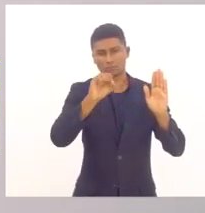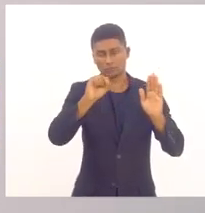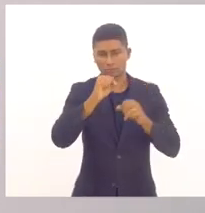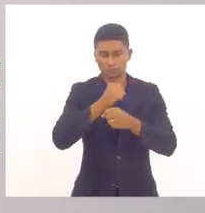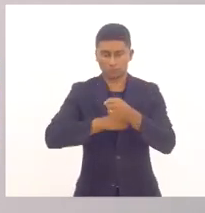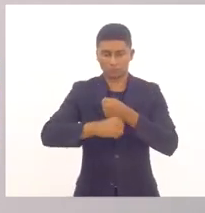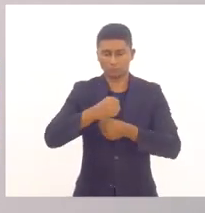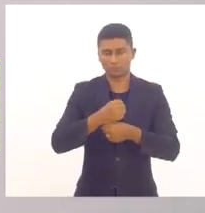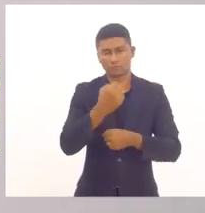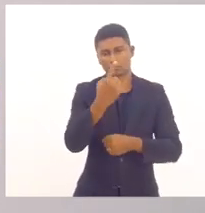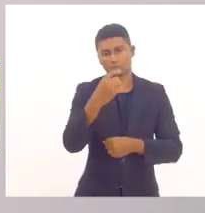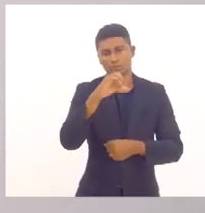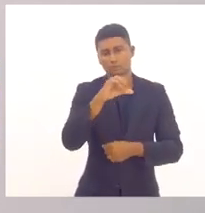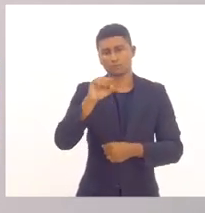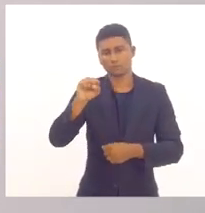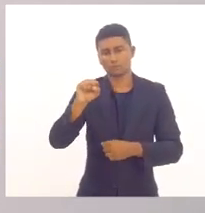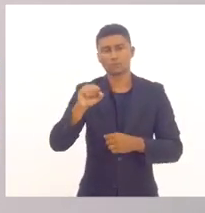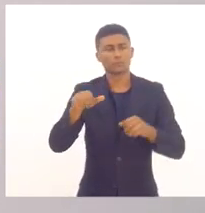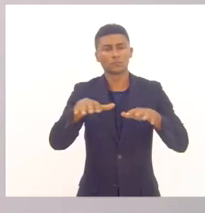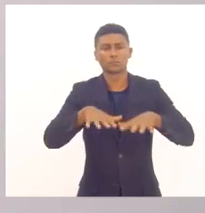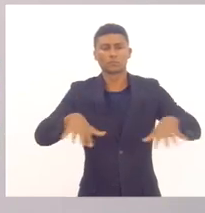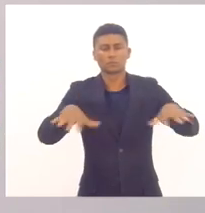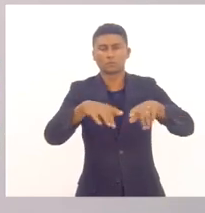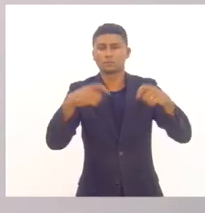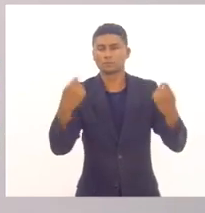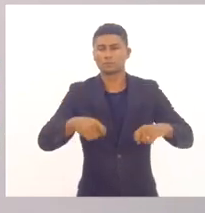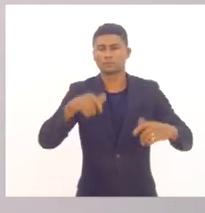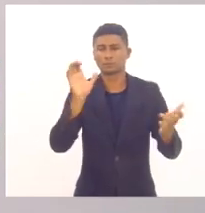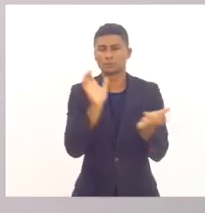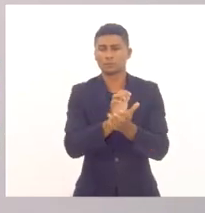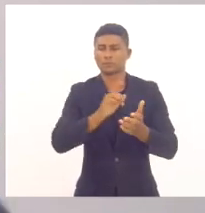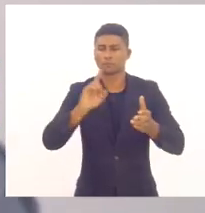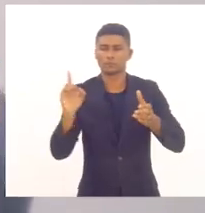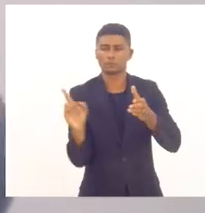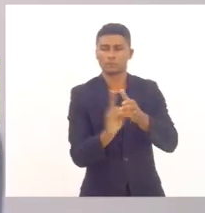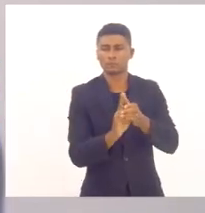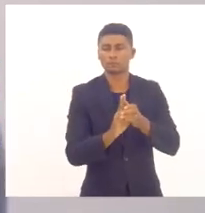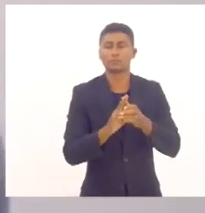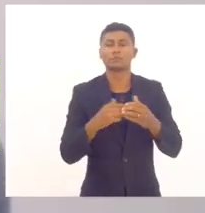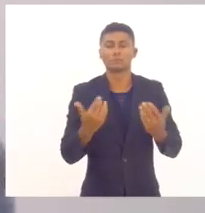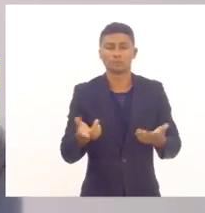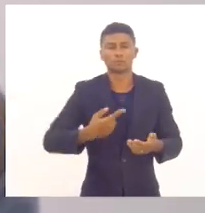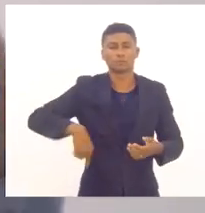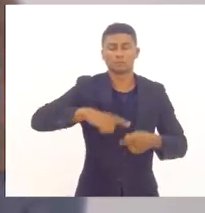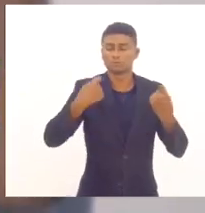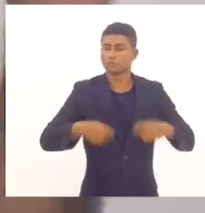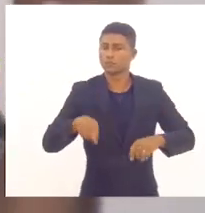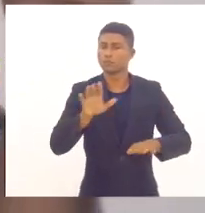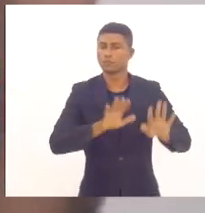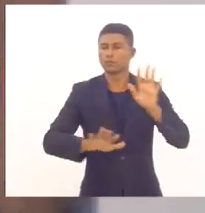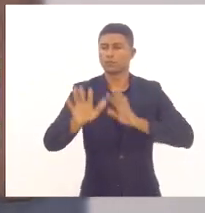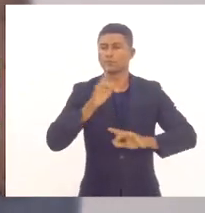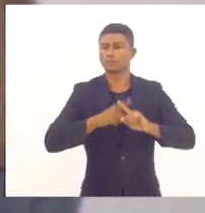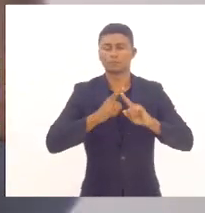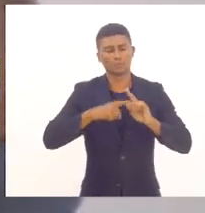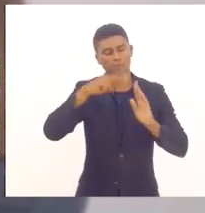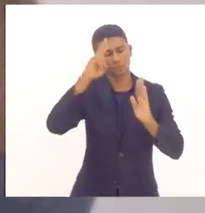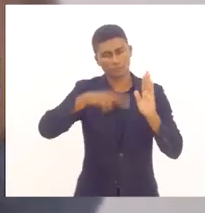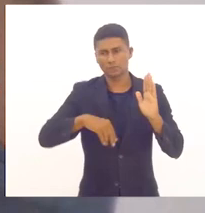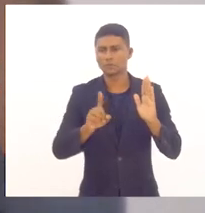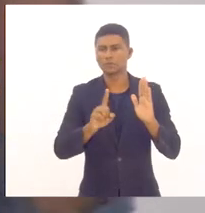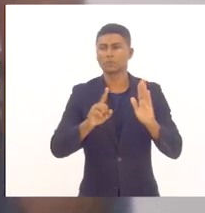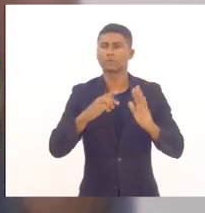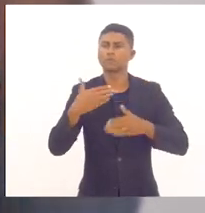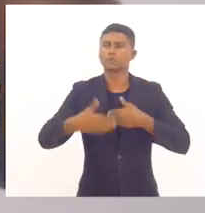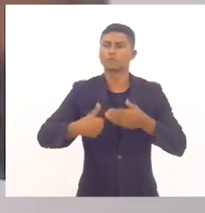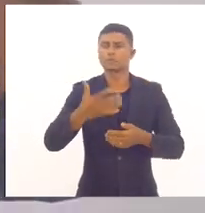3008/98, ela determina que todo mundo é obrigado a ser federado. Eu estou com ela, né, aberta aqui. Então, a gente precisa ter cuidado, porque a gente não lê, depois acha que nem tudo, a